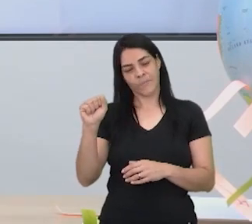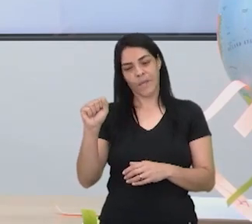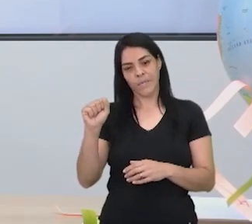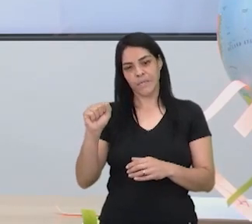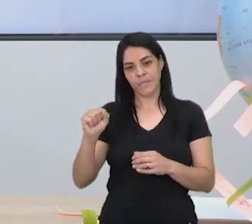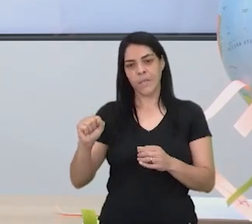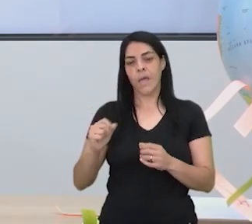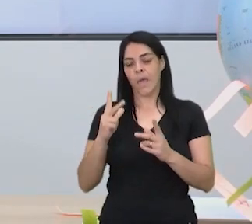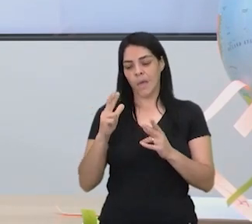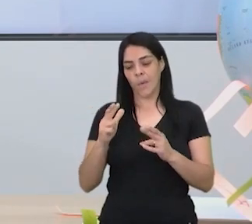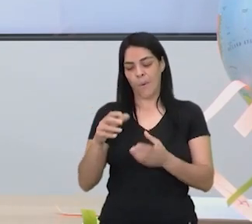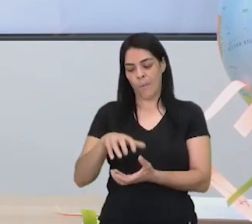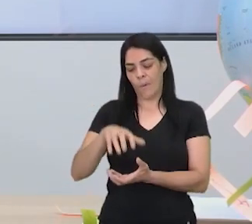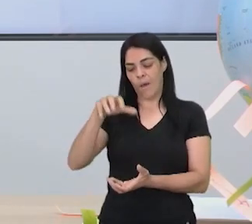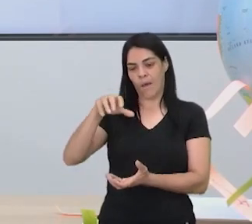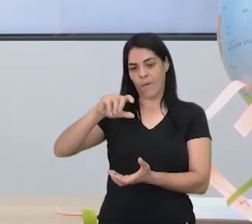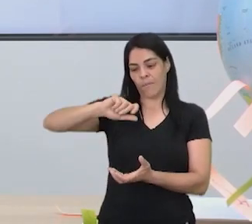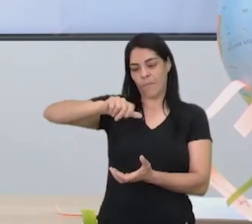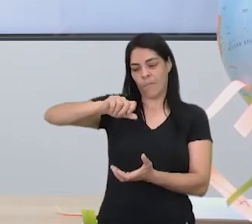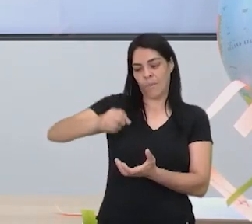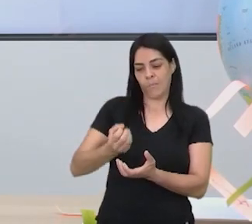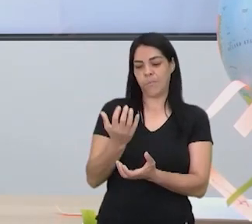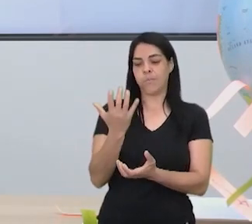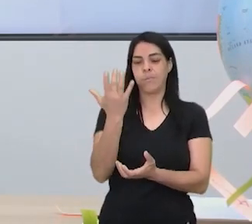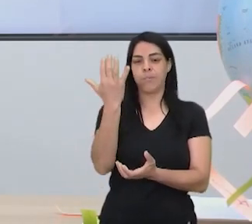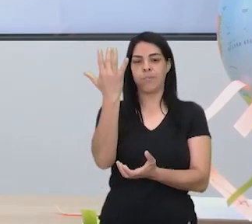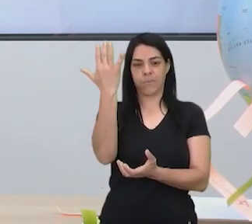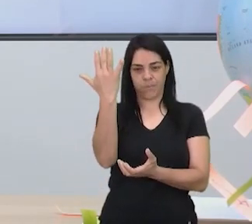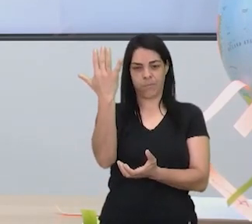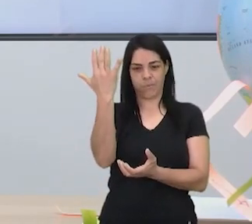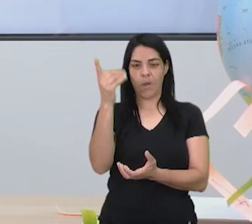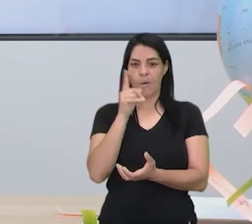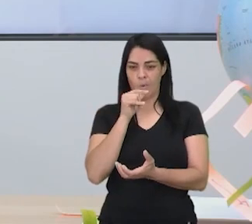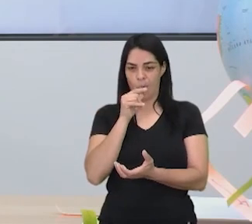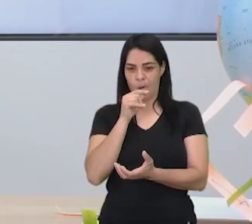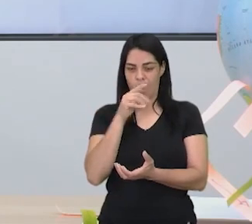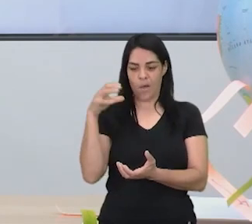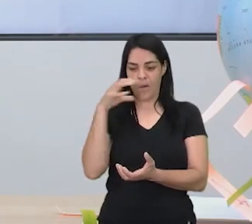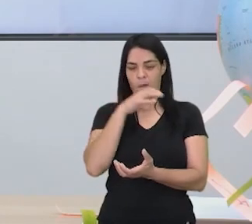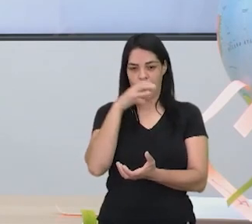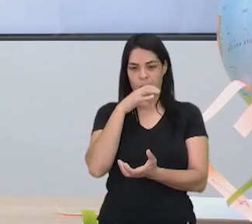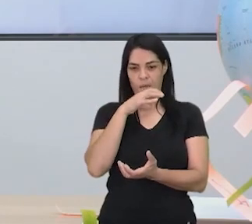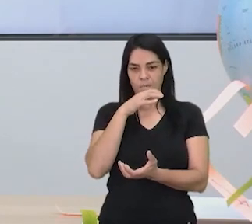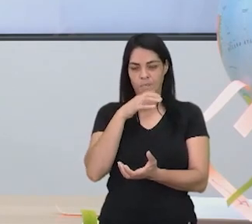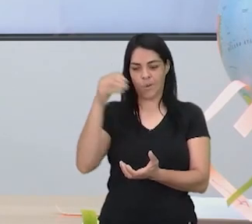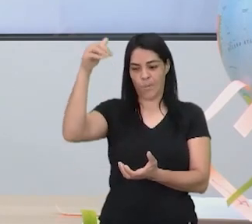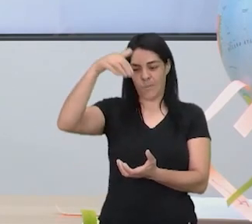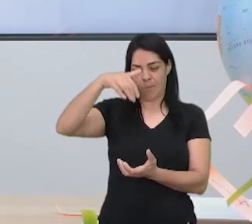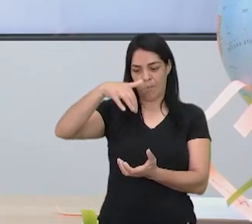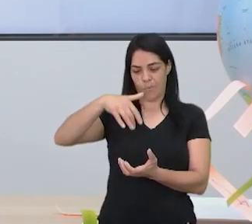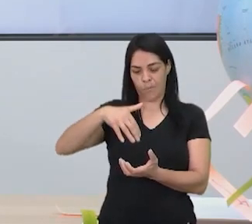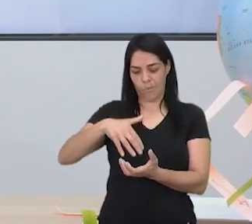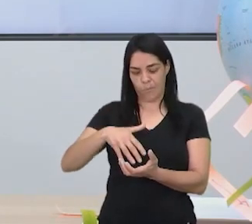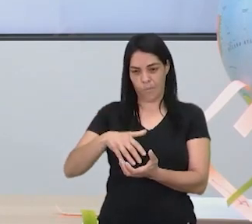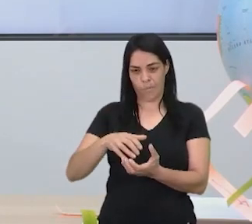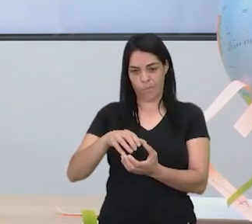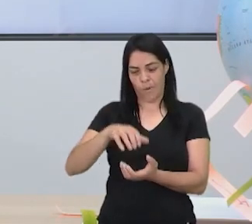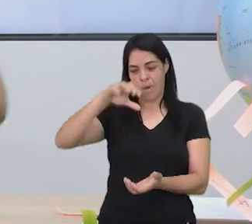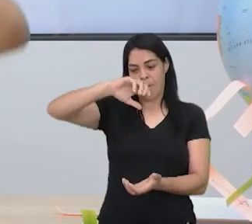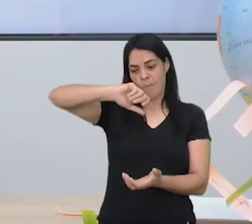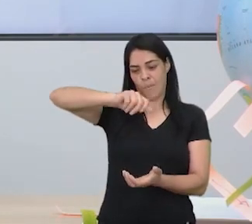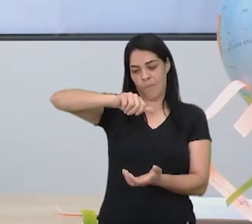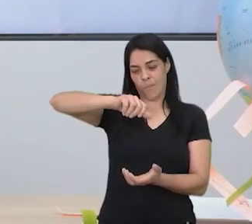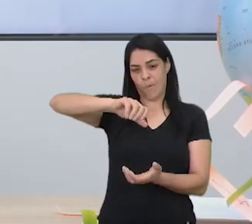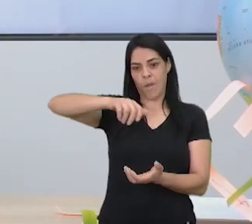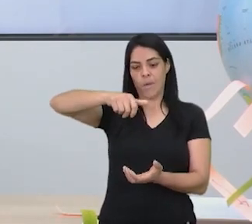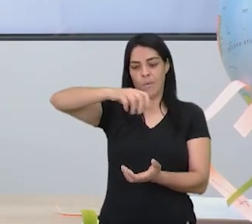você abre, né? Eu expliquei na aula passada que quando o líquido está quente, líquido gaseificado, então um refrigerante, por